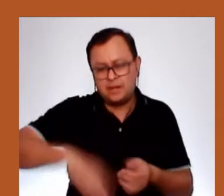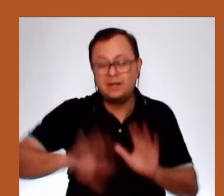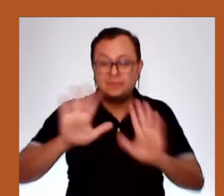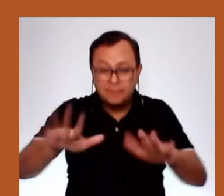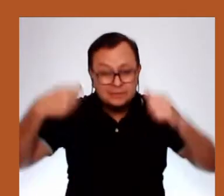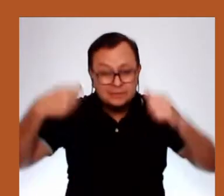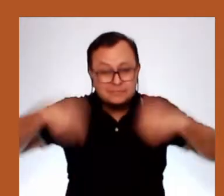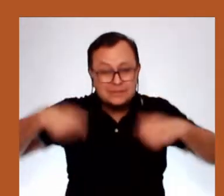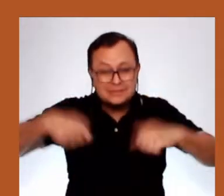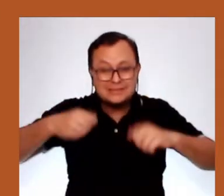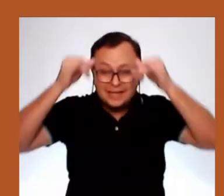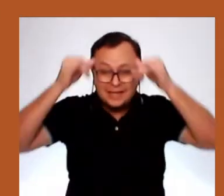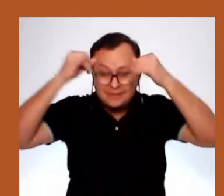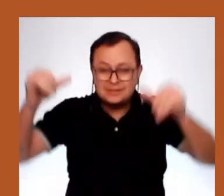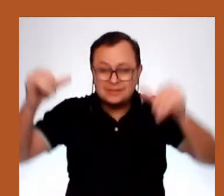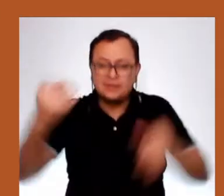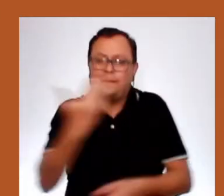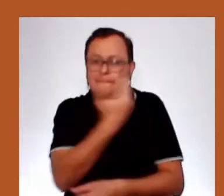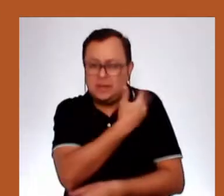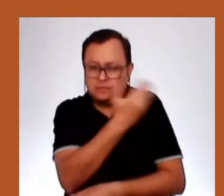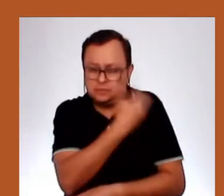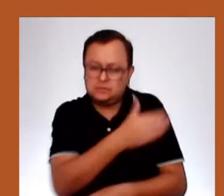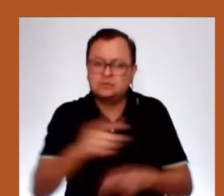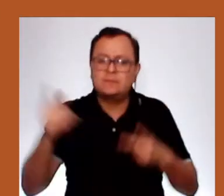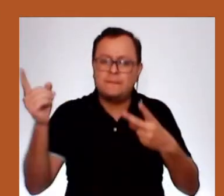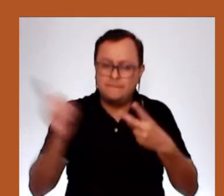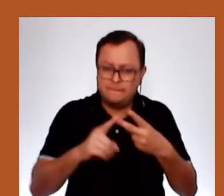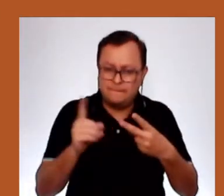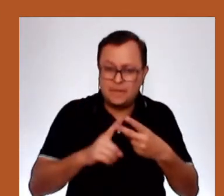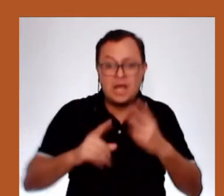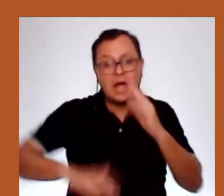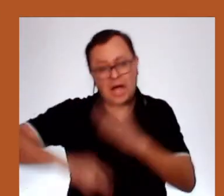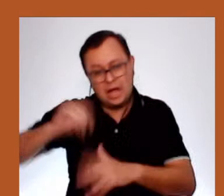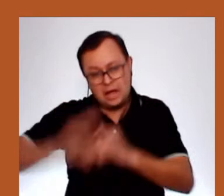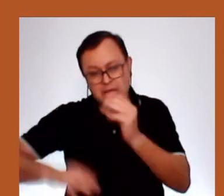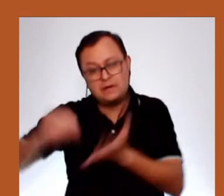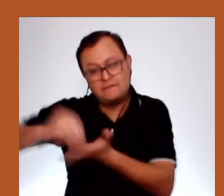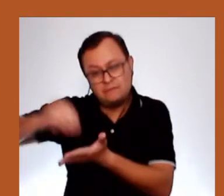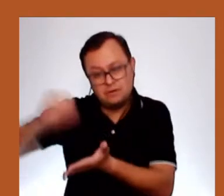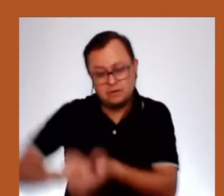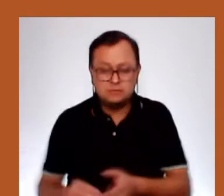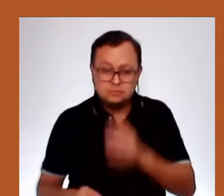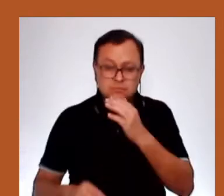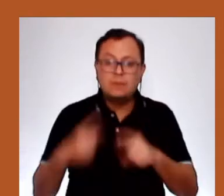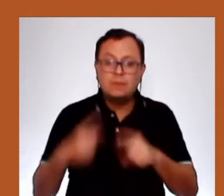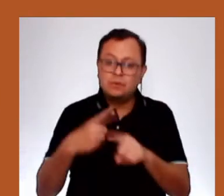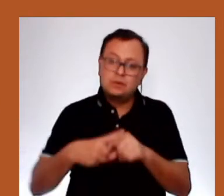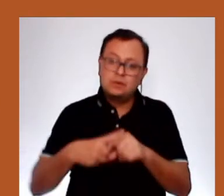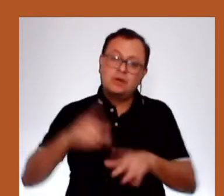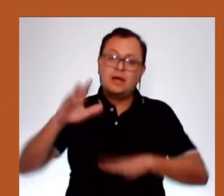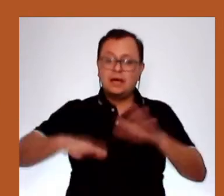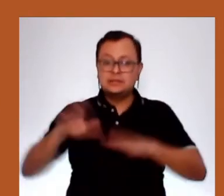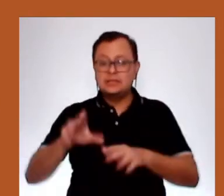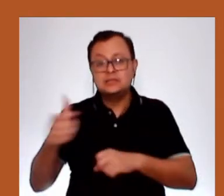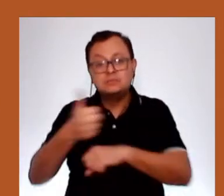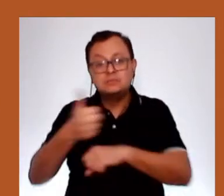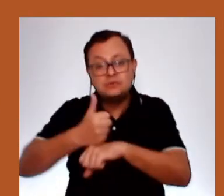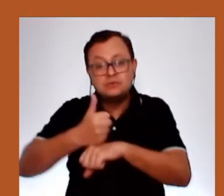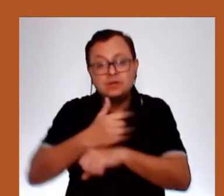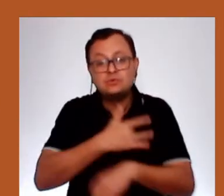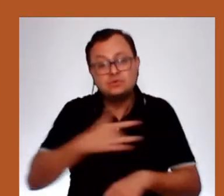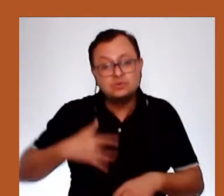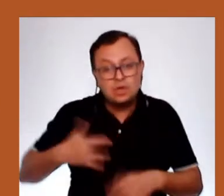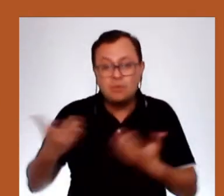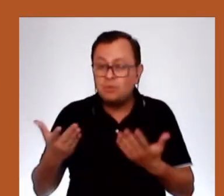profissional capacitado, precisa antes... Tem um monte de profissional da saúde que nunca ouviu falar em cuidados paliativos, ou se já ouviu, fala, ali no corredor